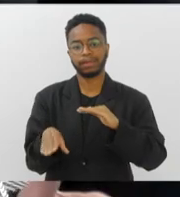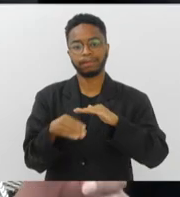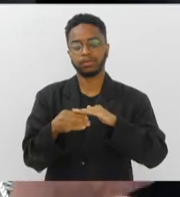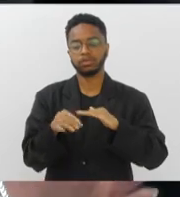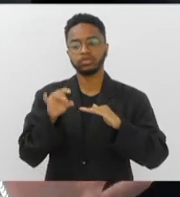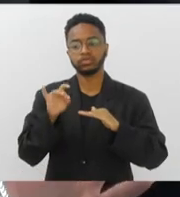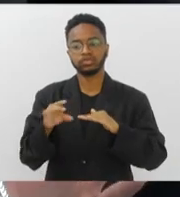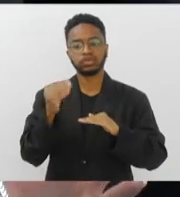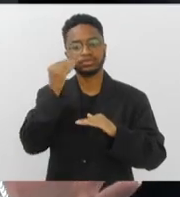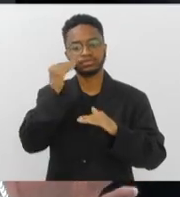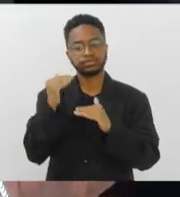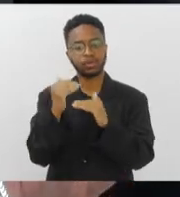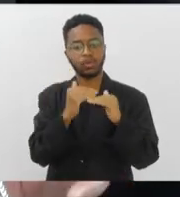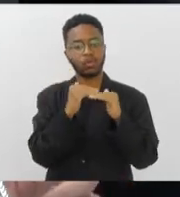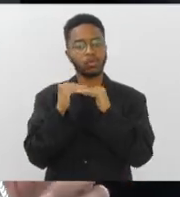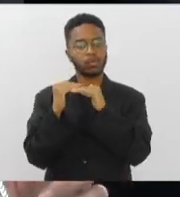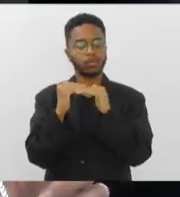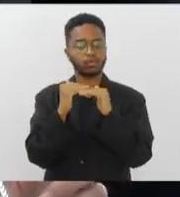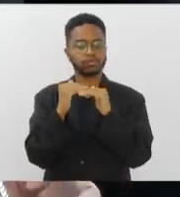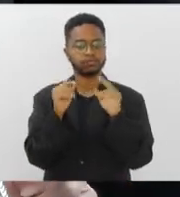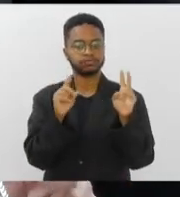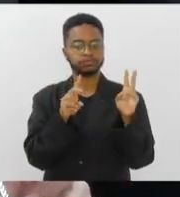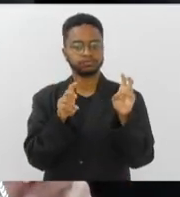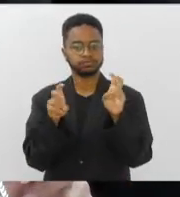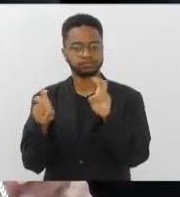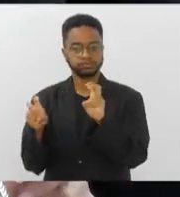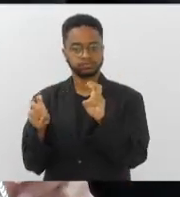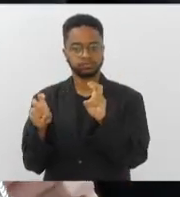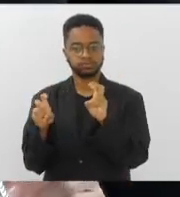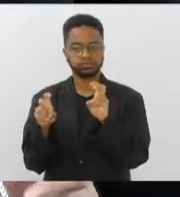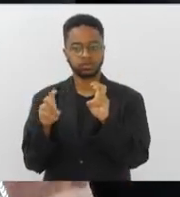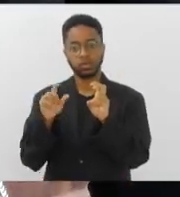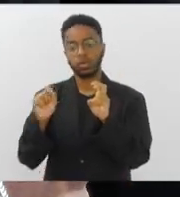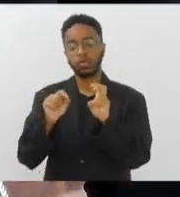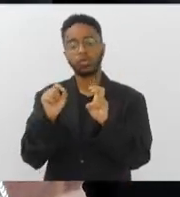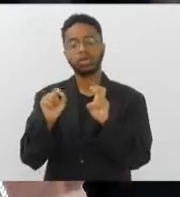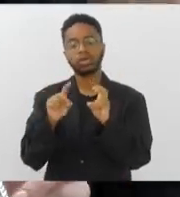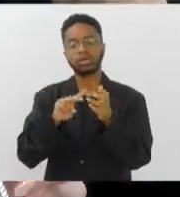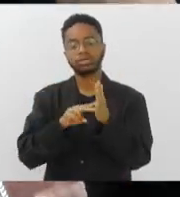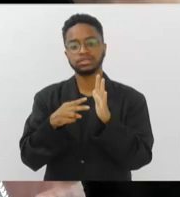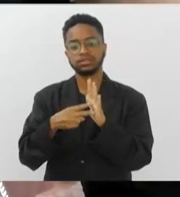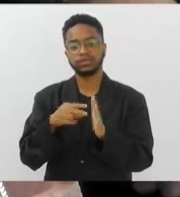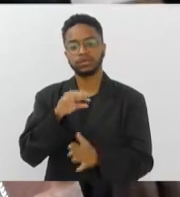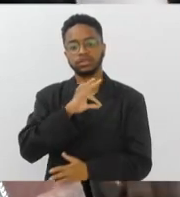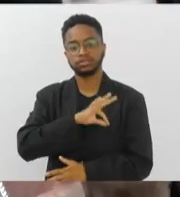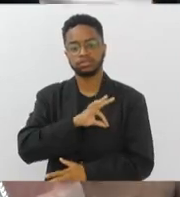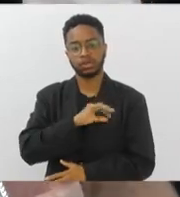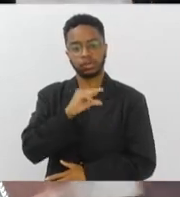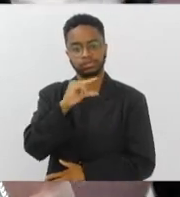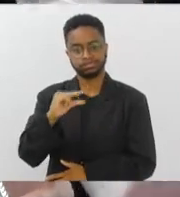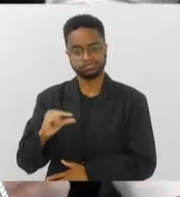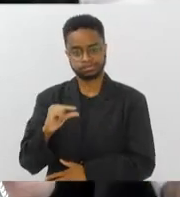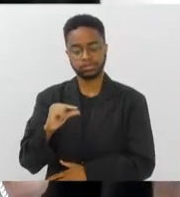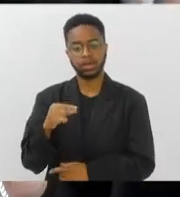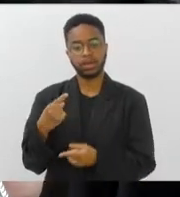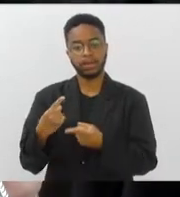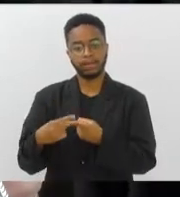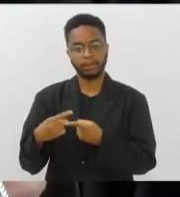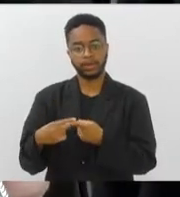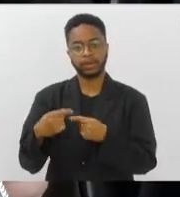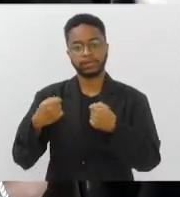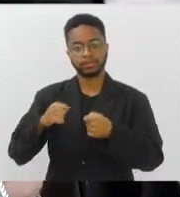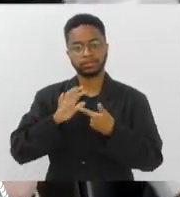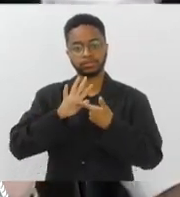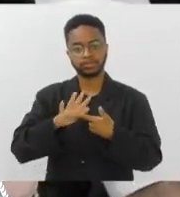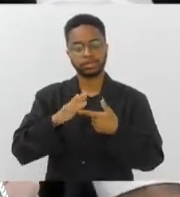para uniformizar a questão do que é considerado baixa renda, né, para que a